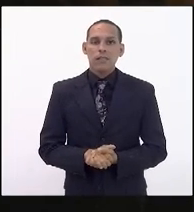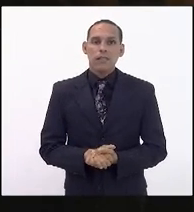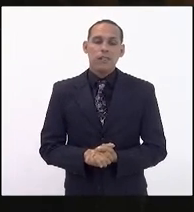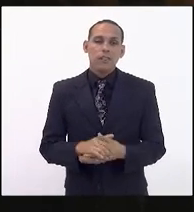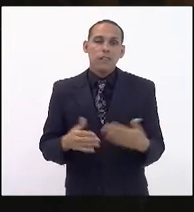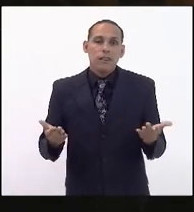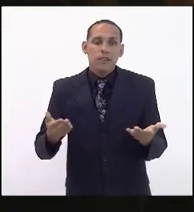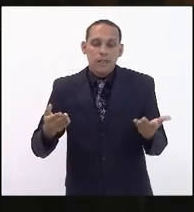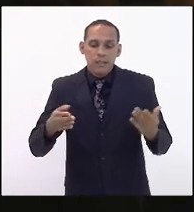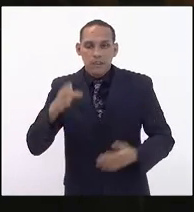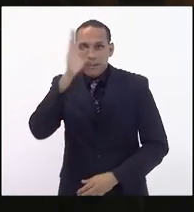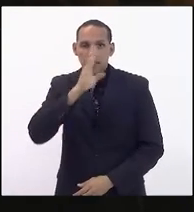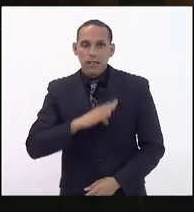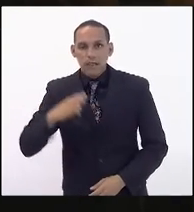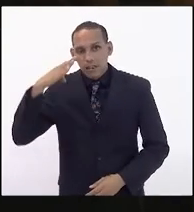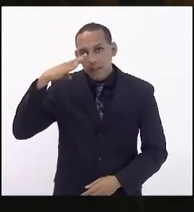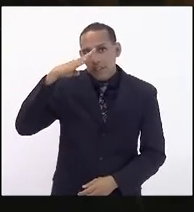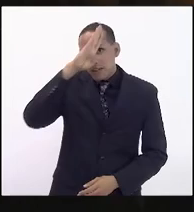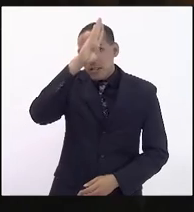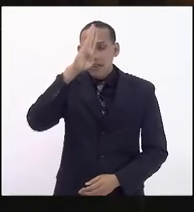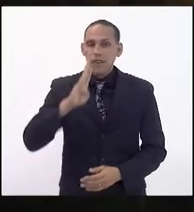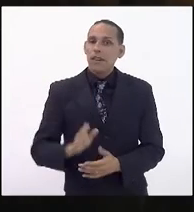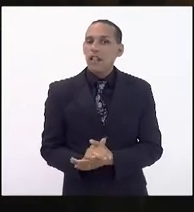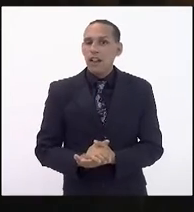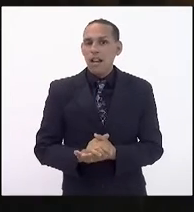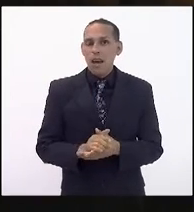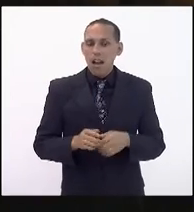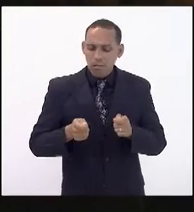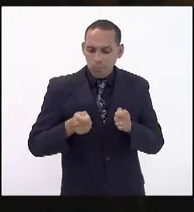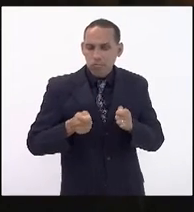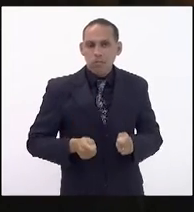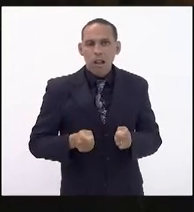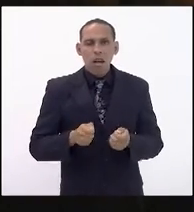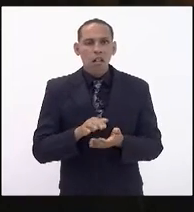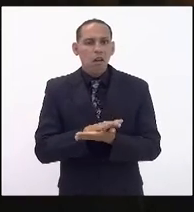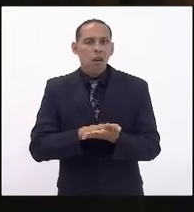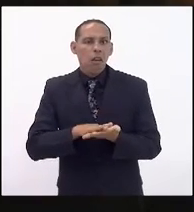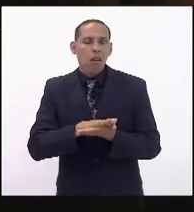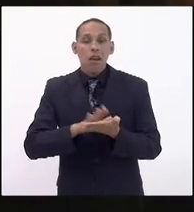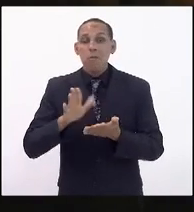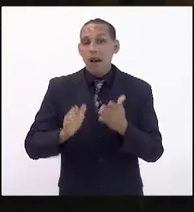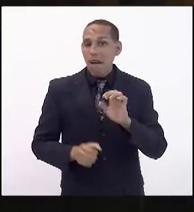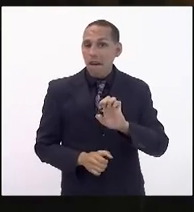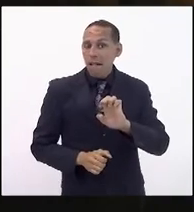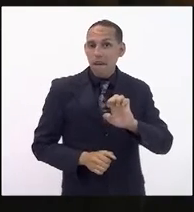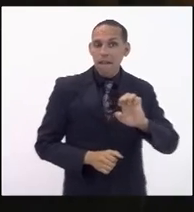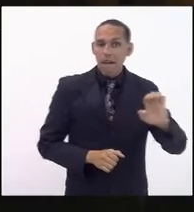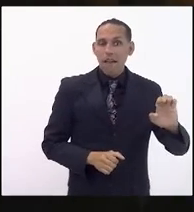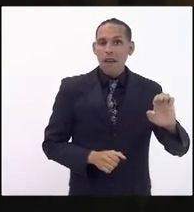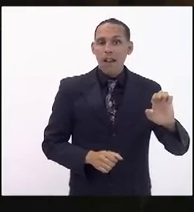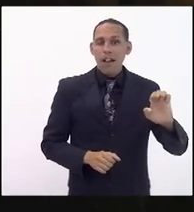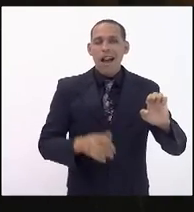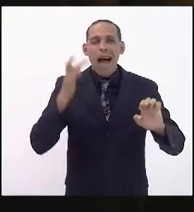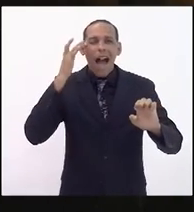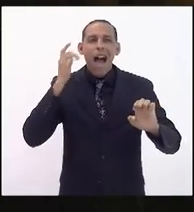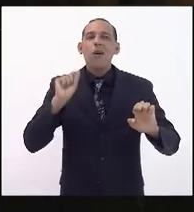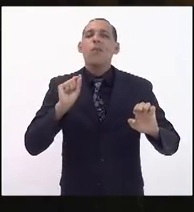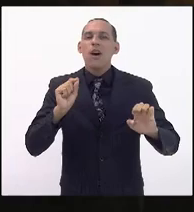não se posicionou é mas a esquerda brasileira acha que Putin